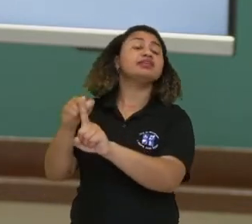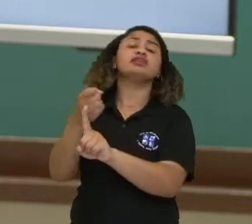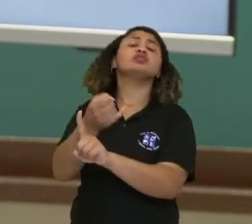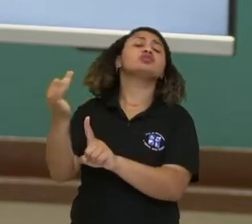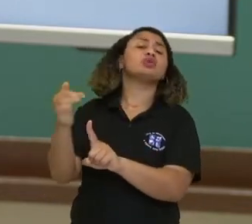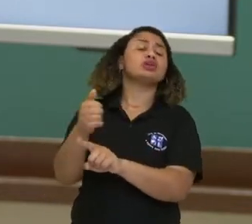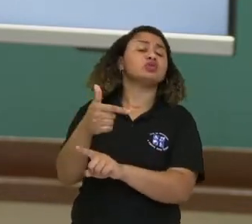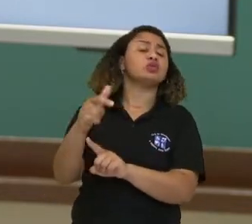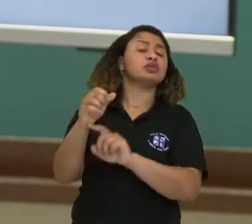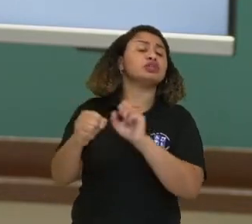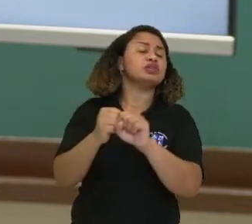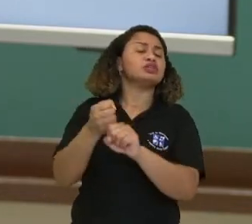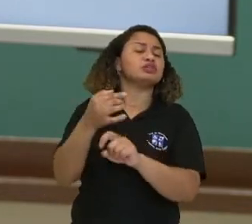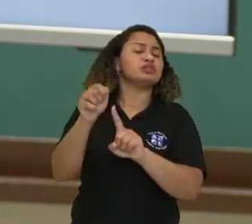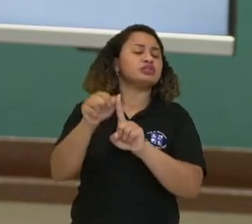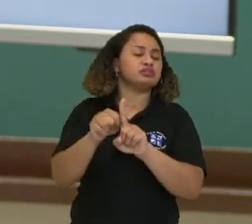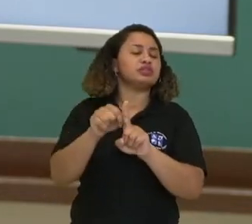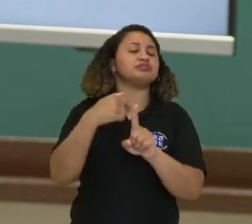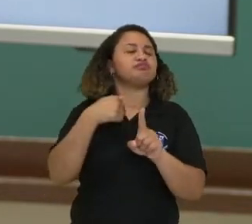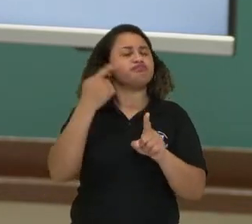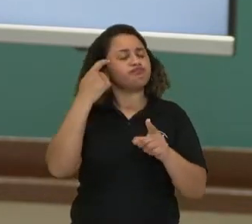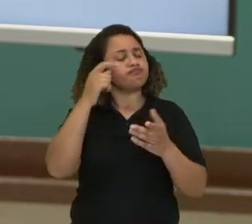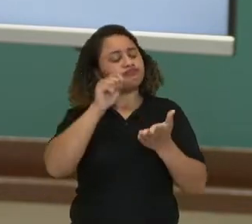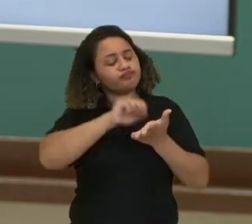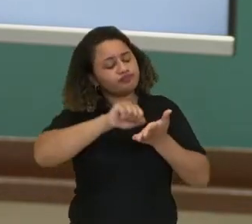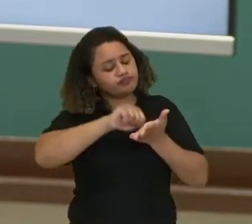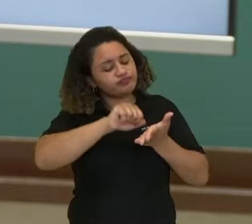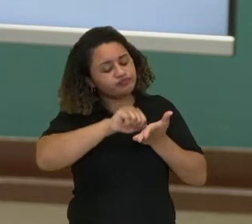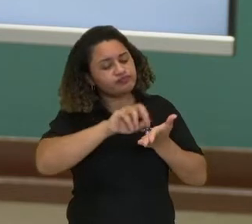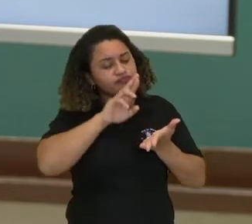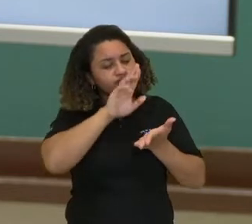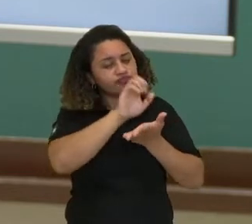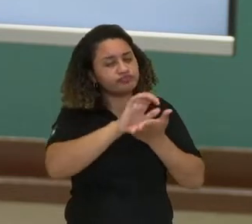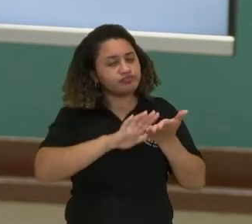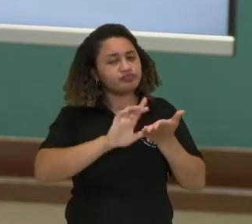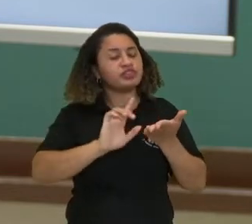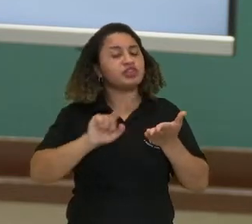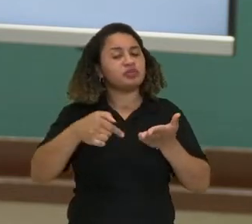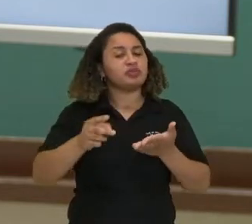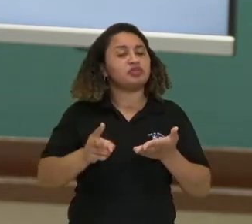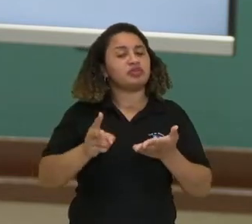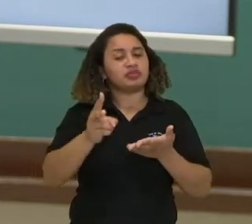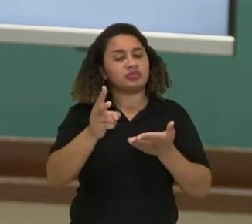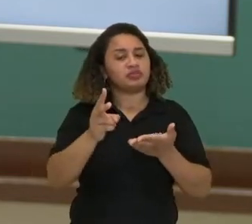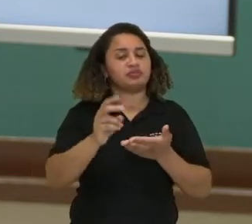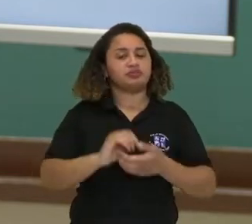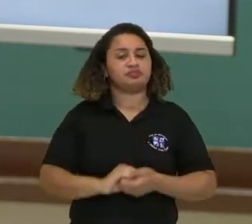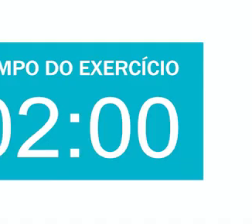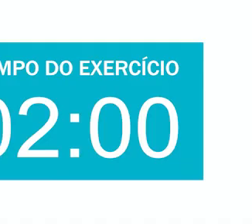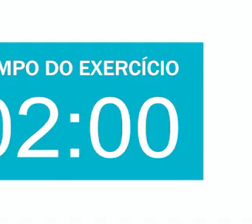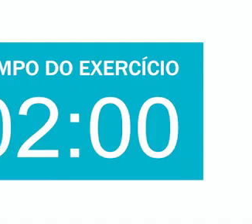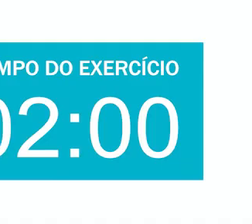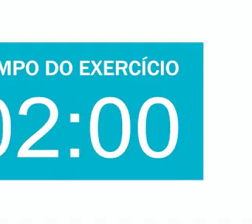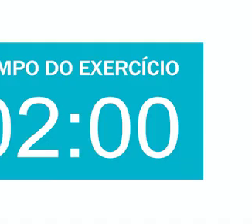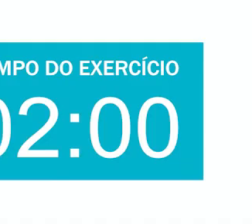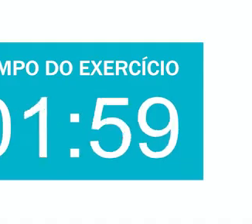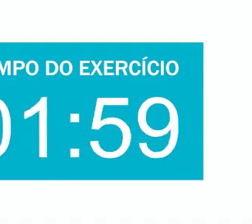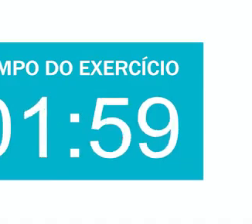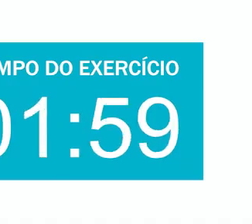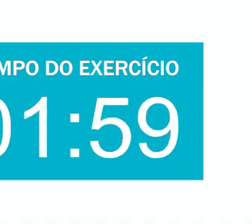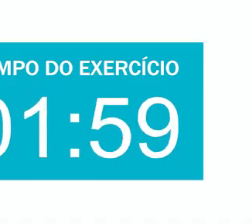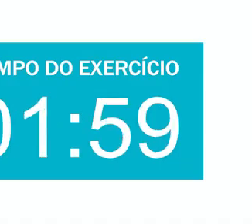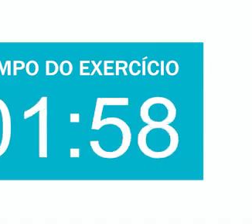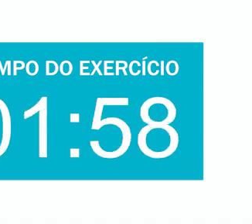Então, pensem aí no caderno de vocês, escrevam e já a gente confere o resultado.